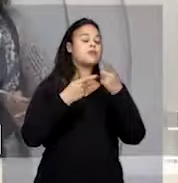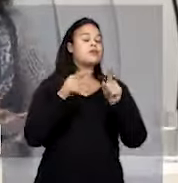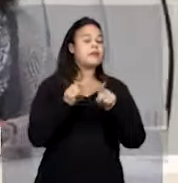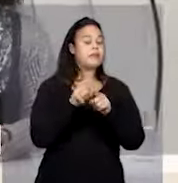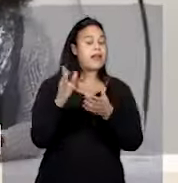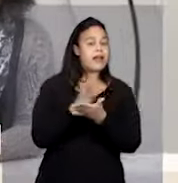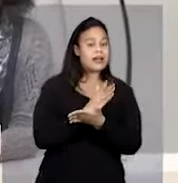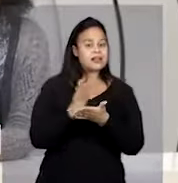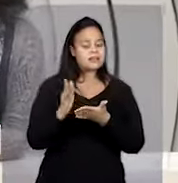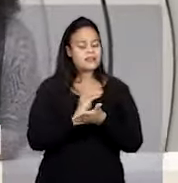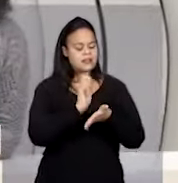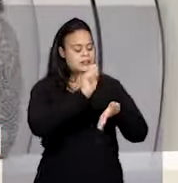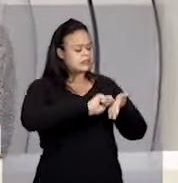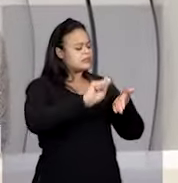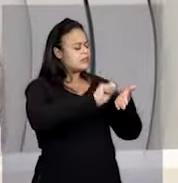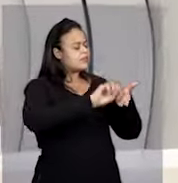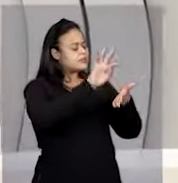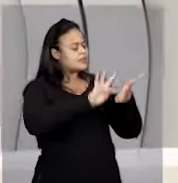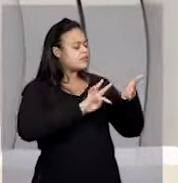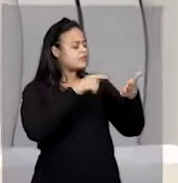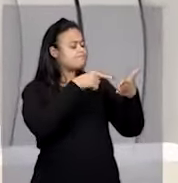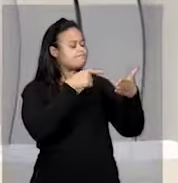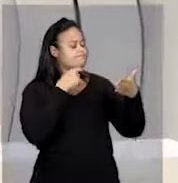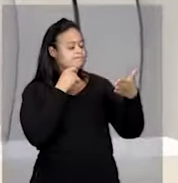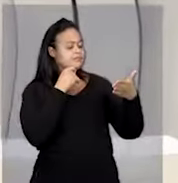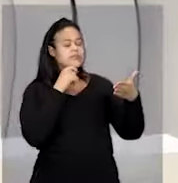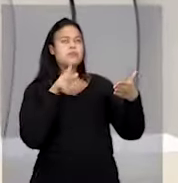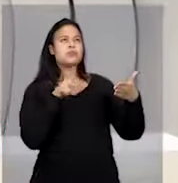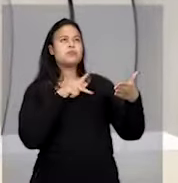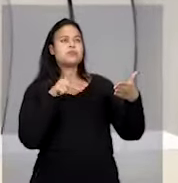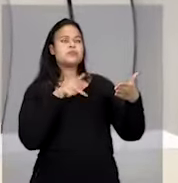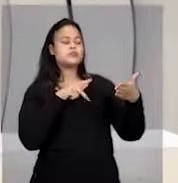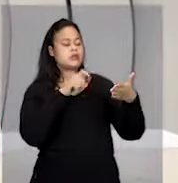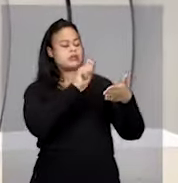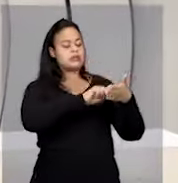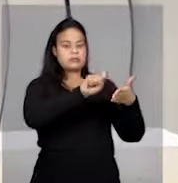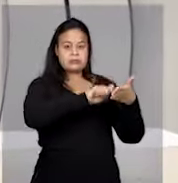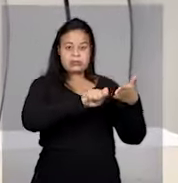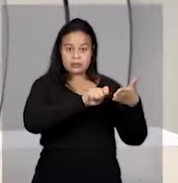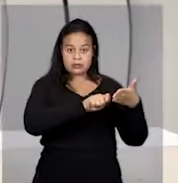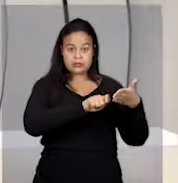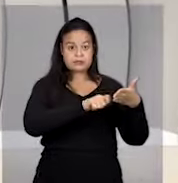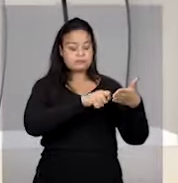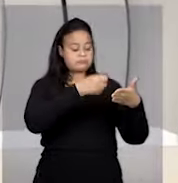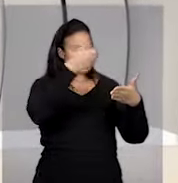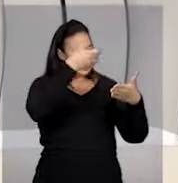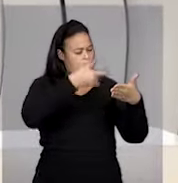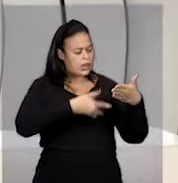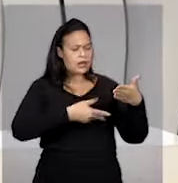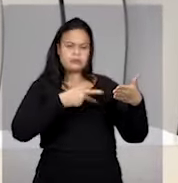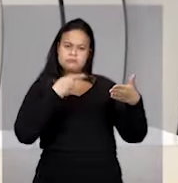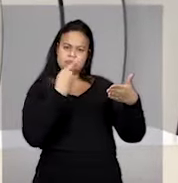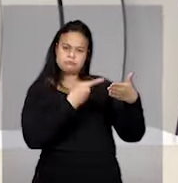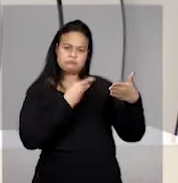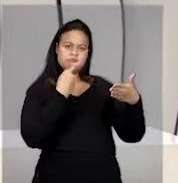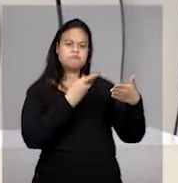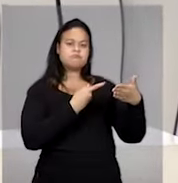vezes você vai escrever um texto e fala assim, professora fala para você escrever um texto, fale sobre